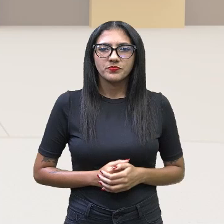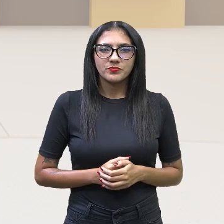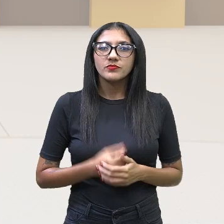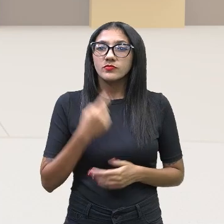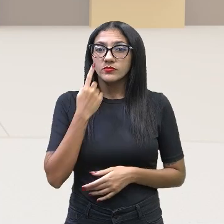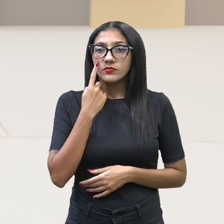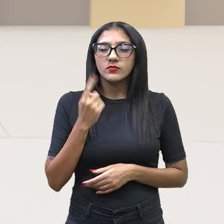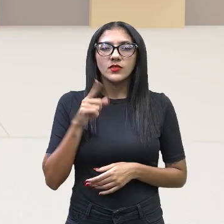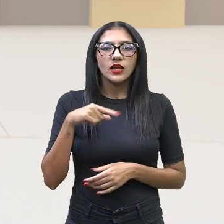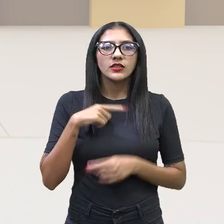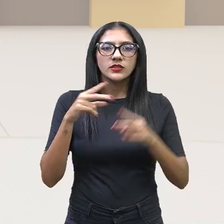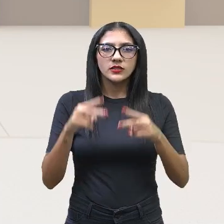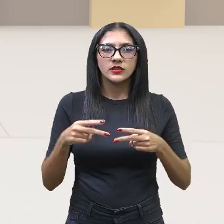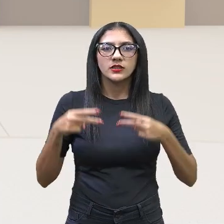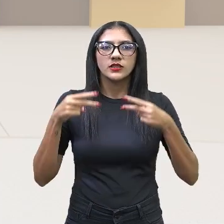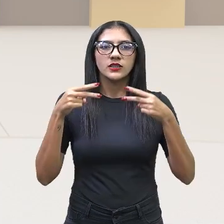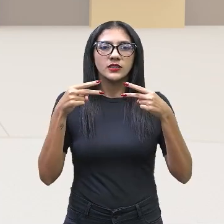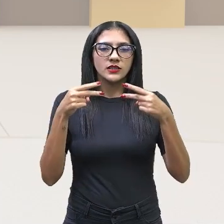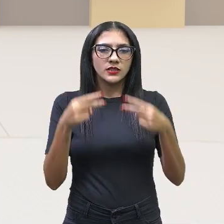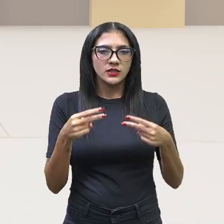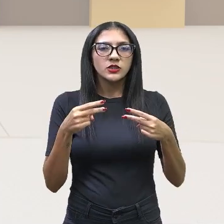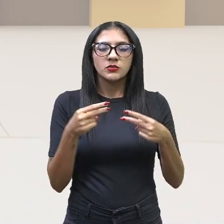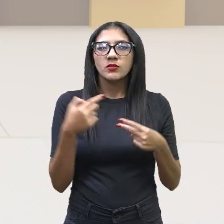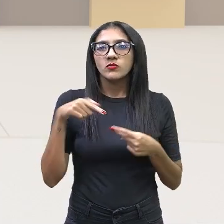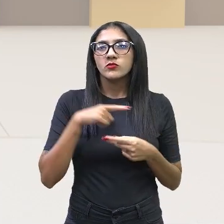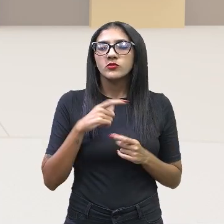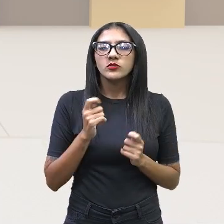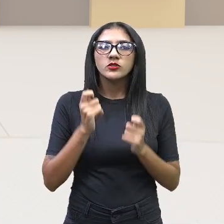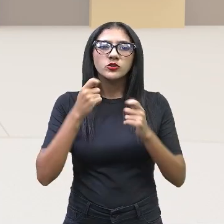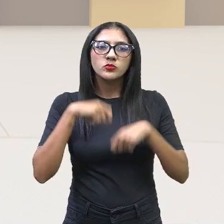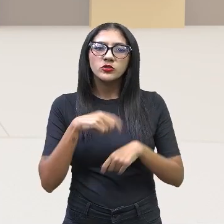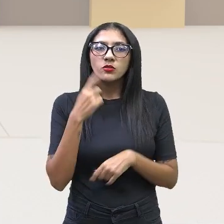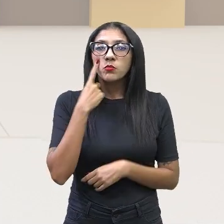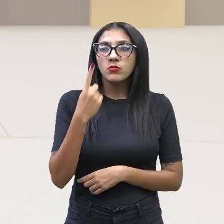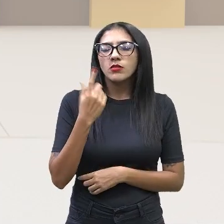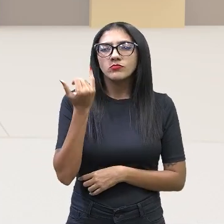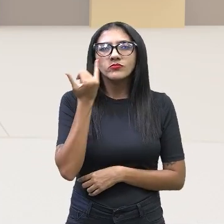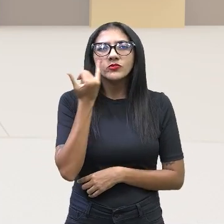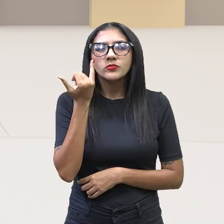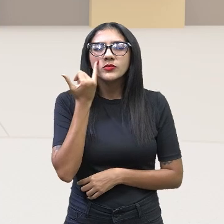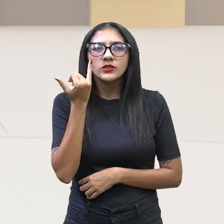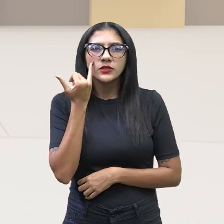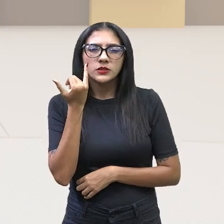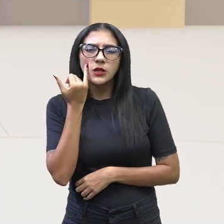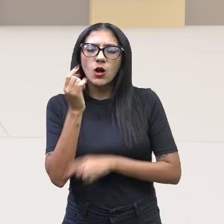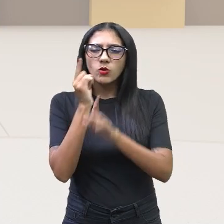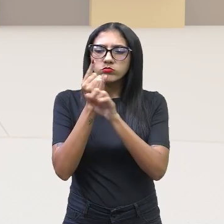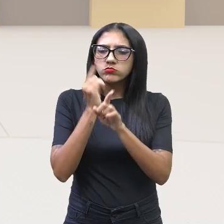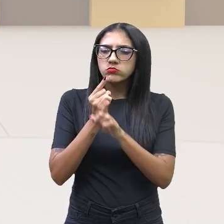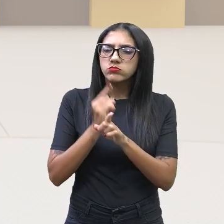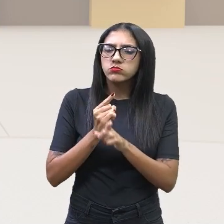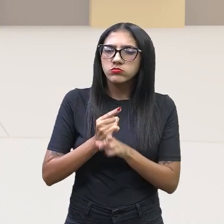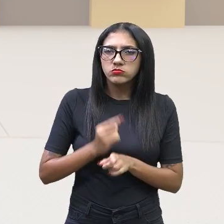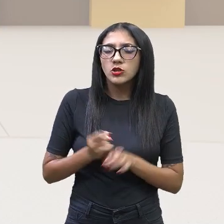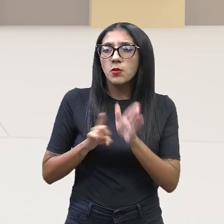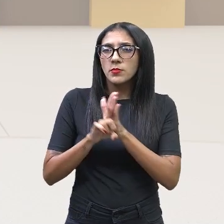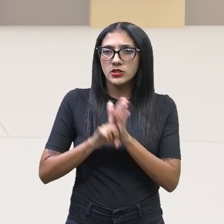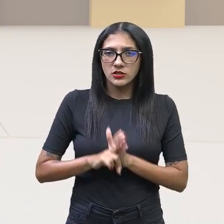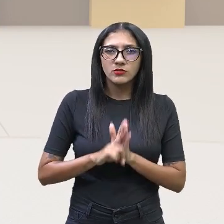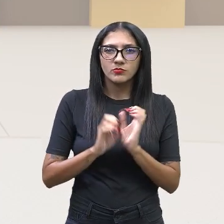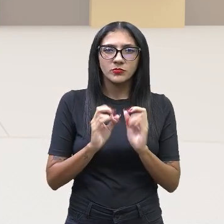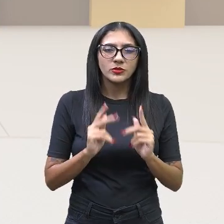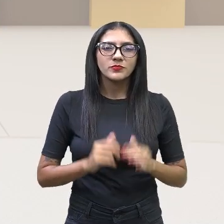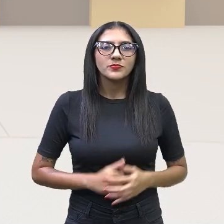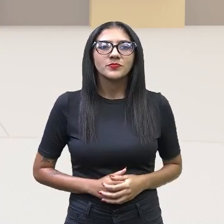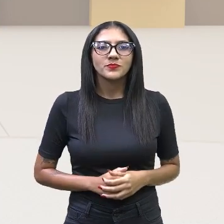link aí, está no plano de aula de vocês, deixo esse link para que vocês possam adentrar e buscar mais conhecimento,